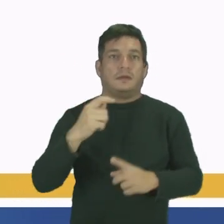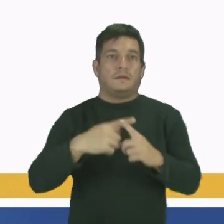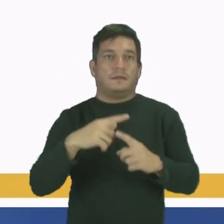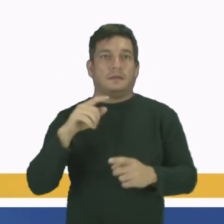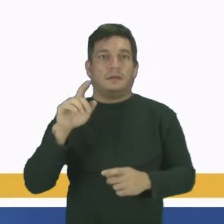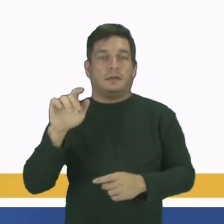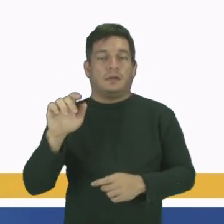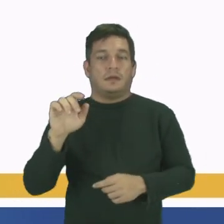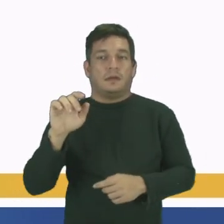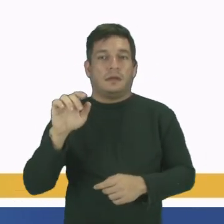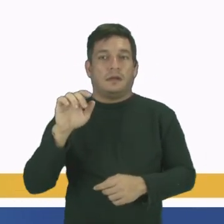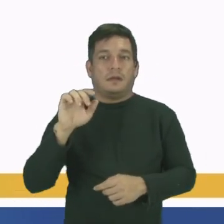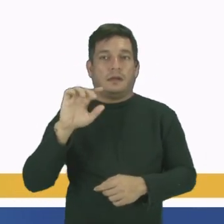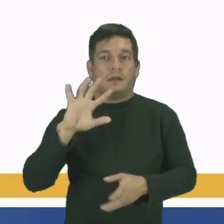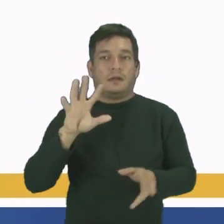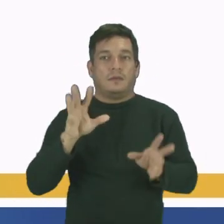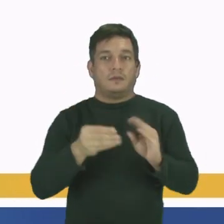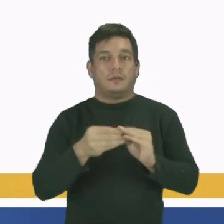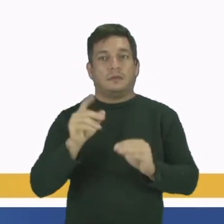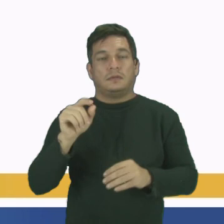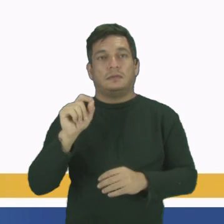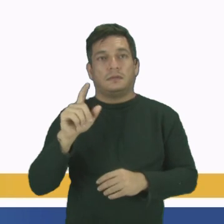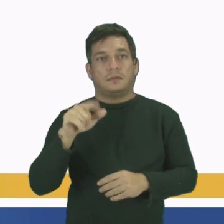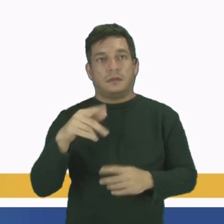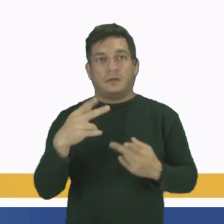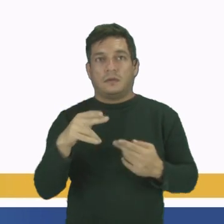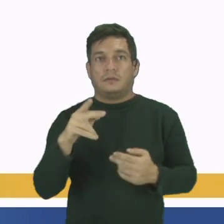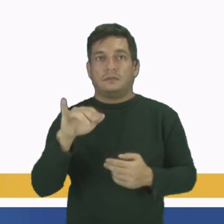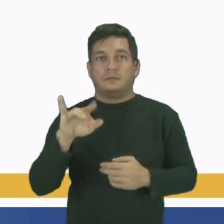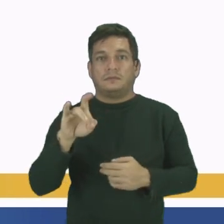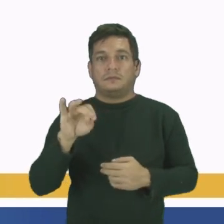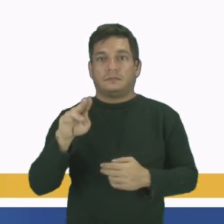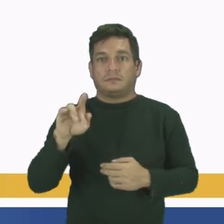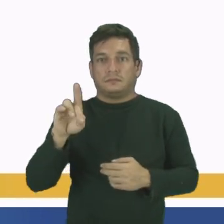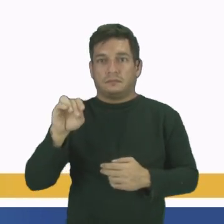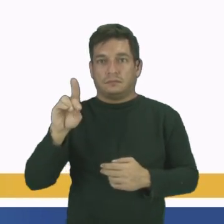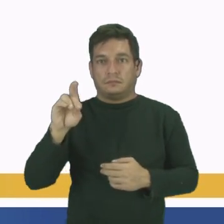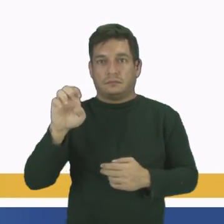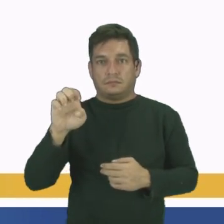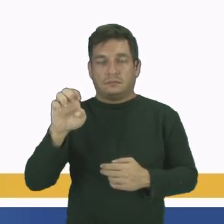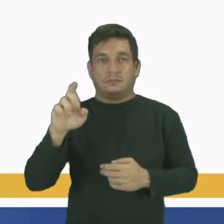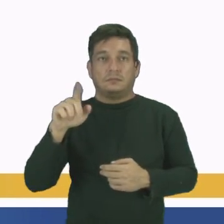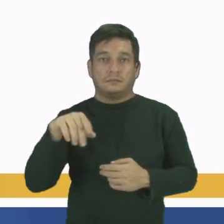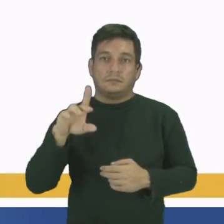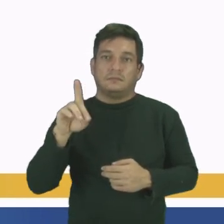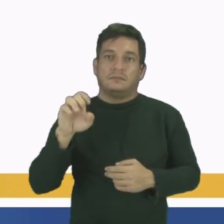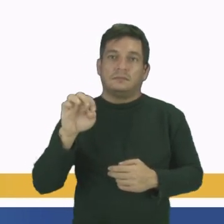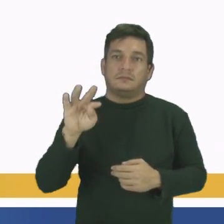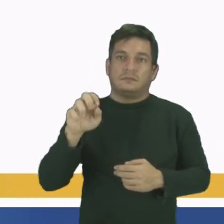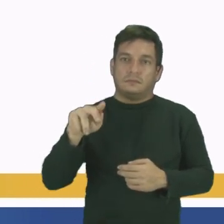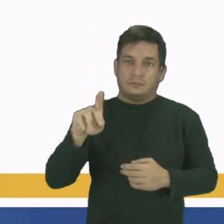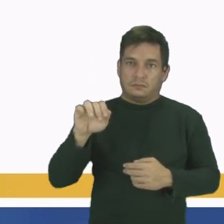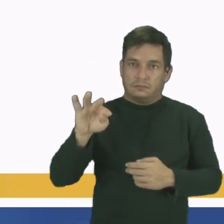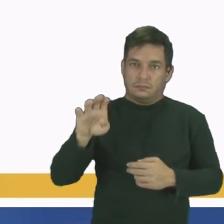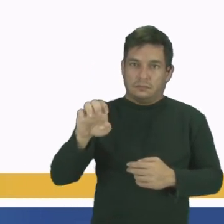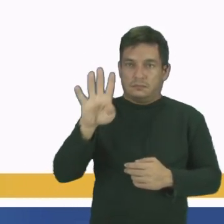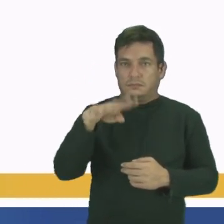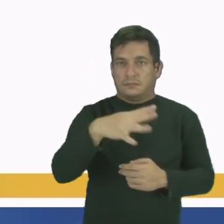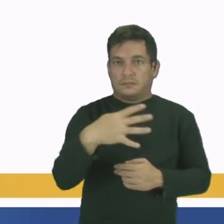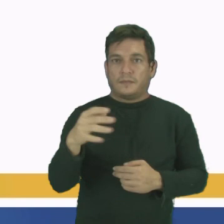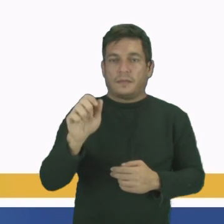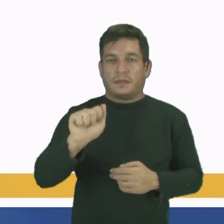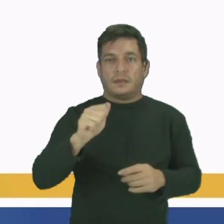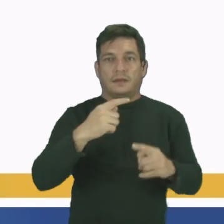sua inversa, ela será igual à sua identidade. Ou seja, o determinante da matriz